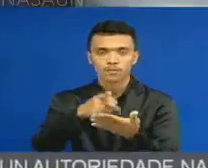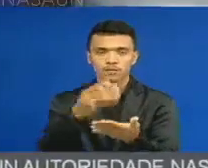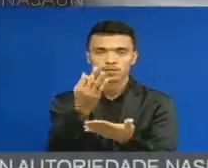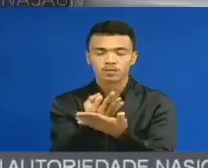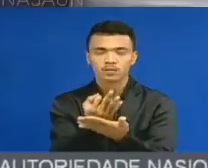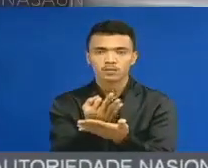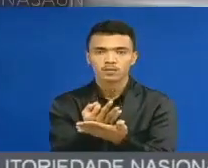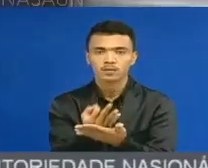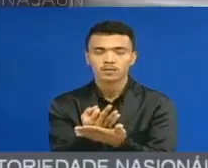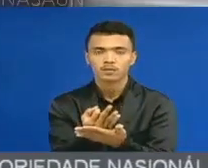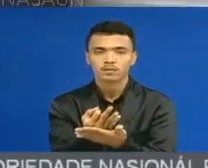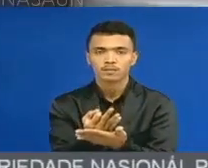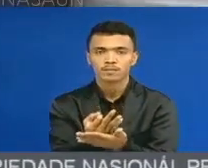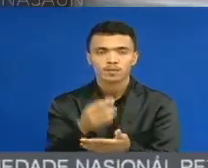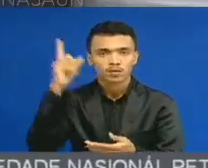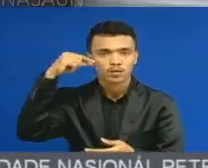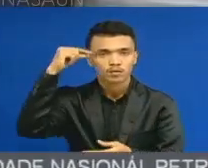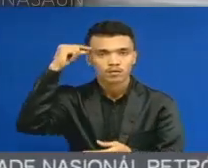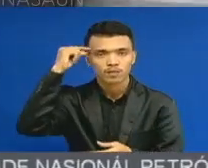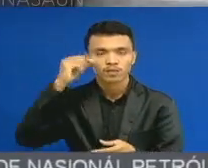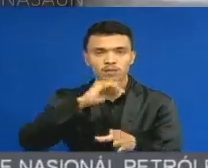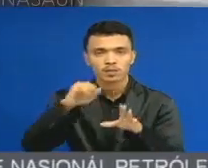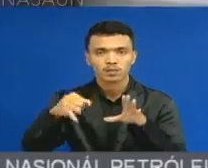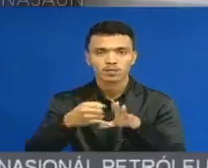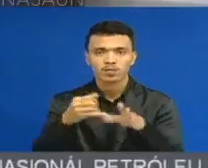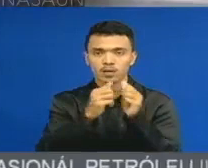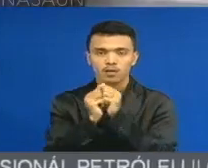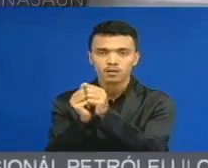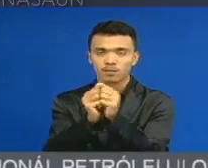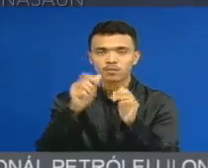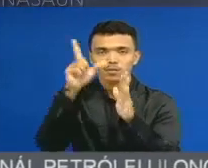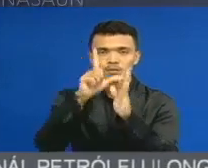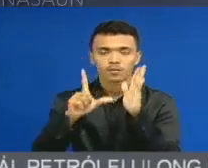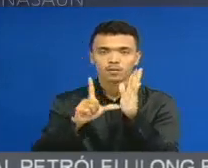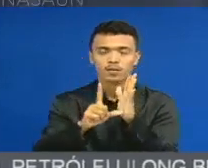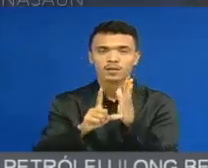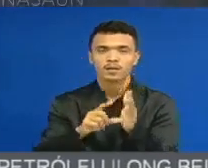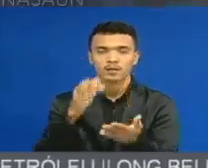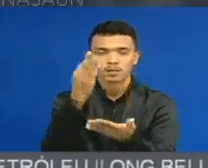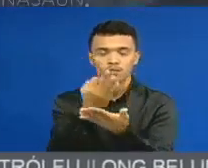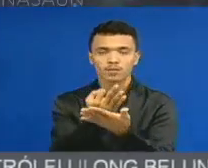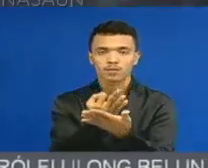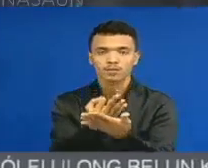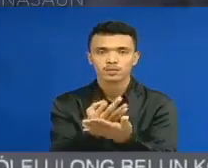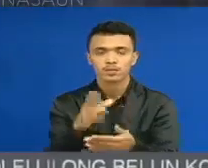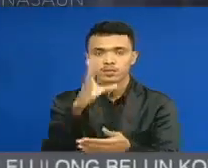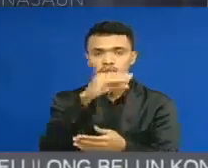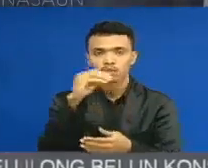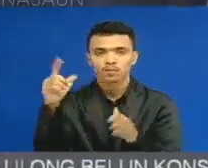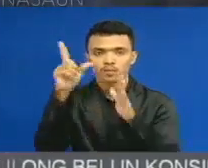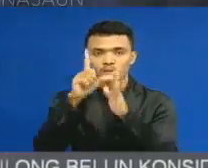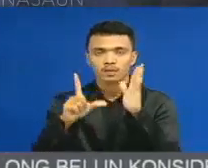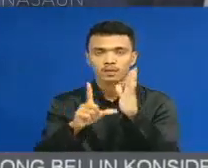orçamento retificativo, né? Governo nos engloba ramuto com alteração lei enquadramento orçamental, no alteração